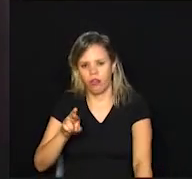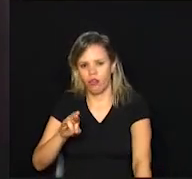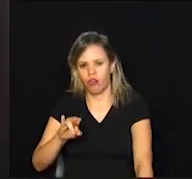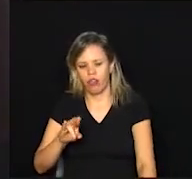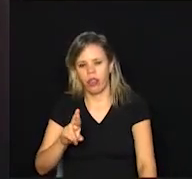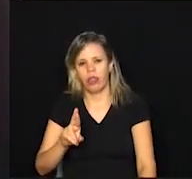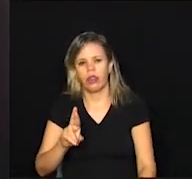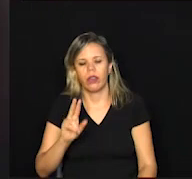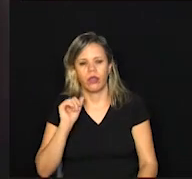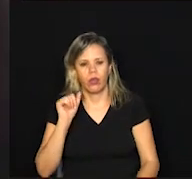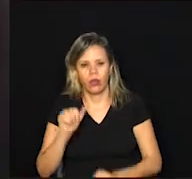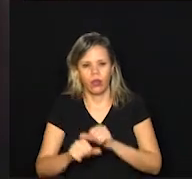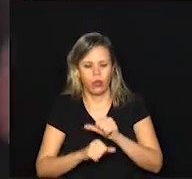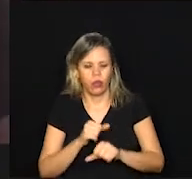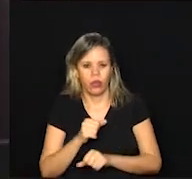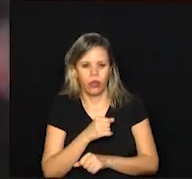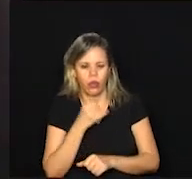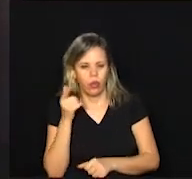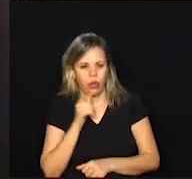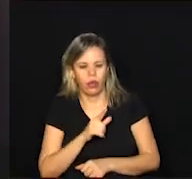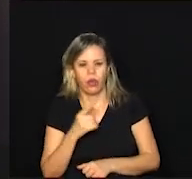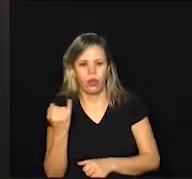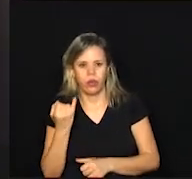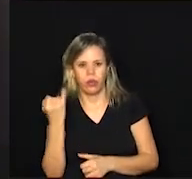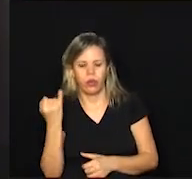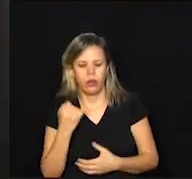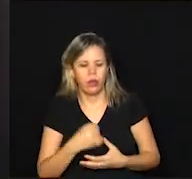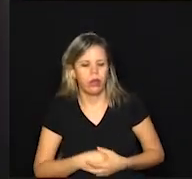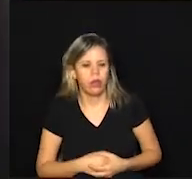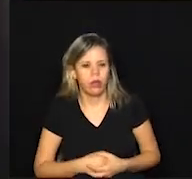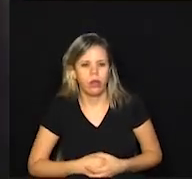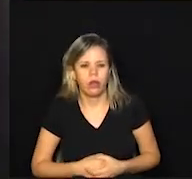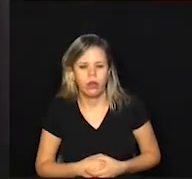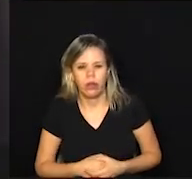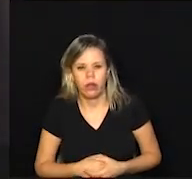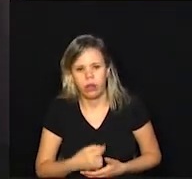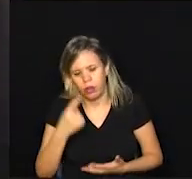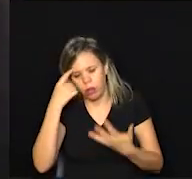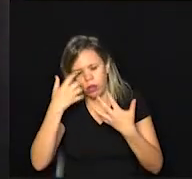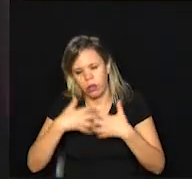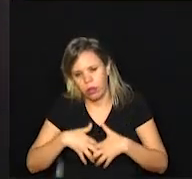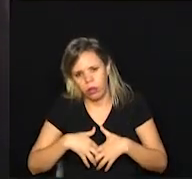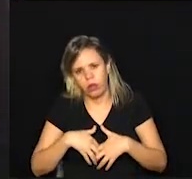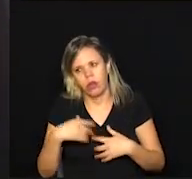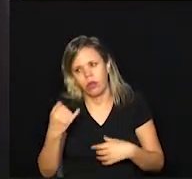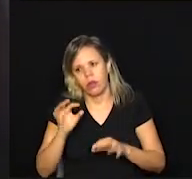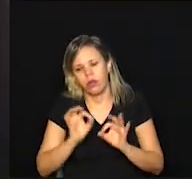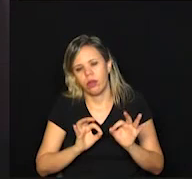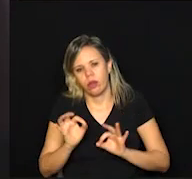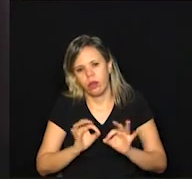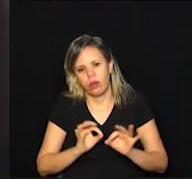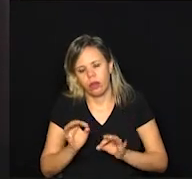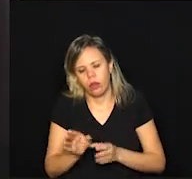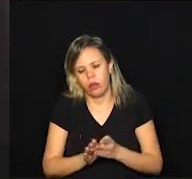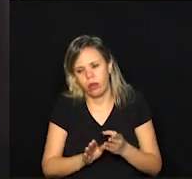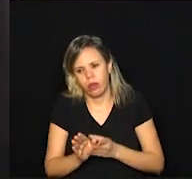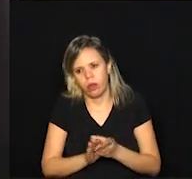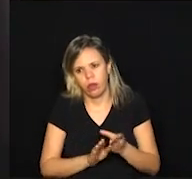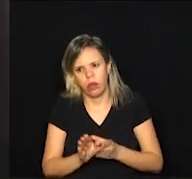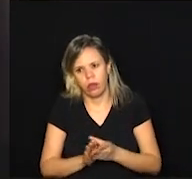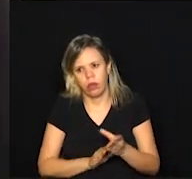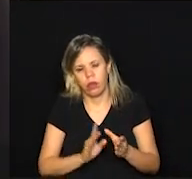participação e súmula foi um ganho significativo pensa que o ganho significativo também a organização do Conselho